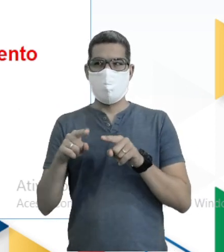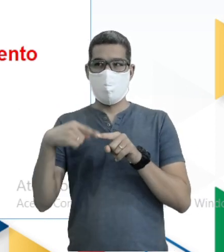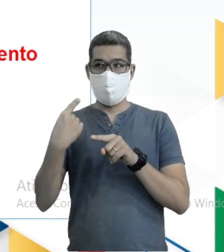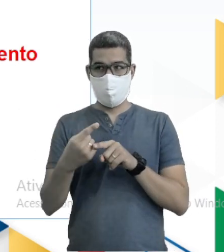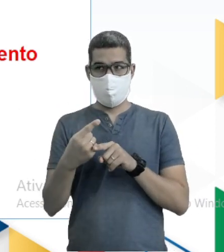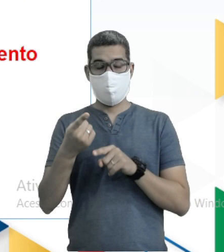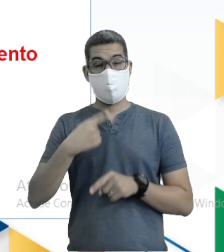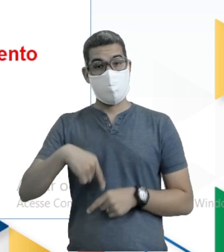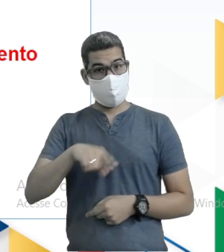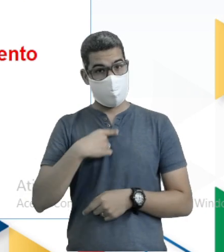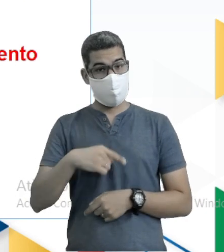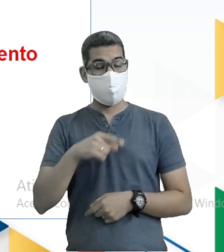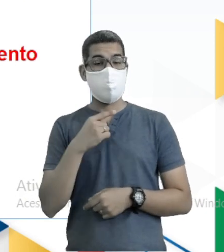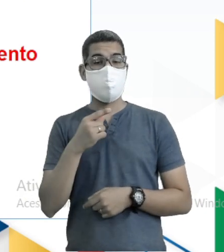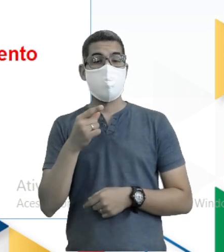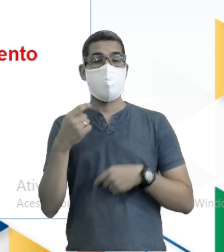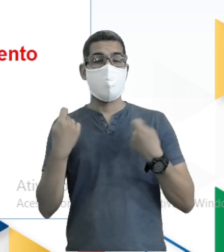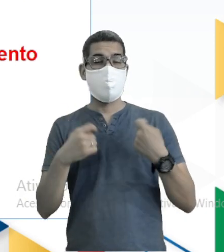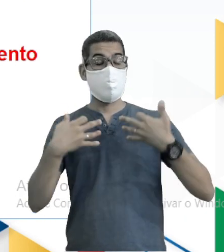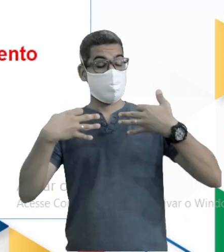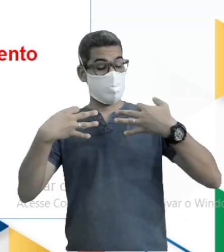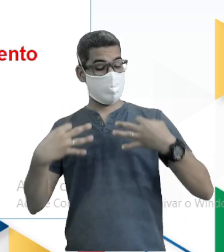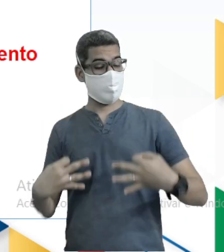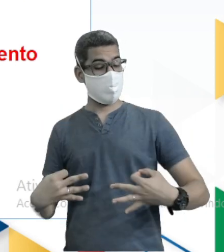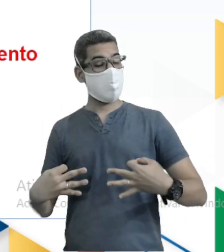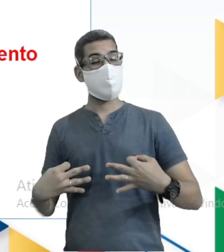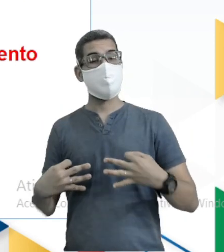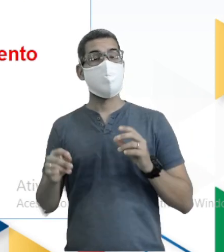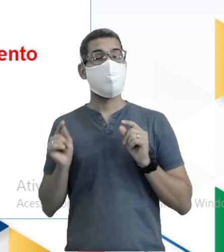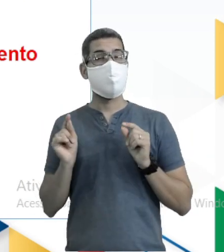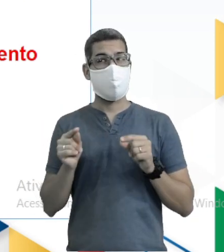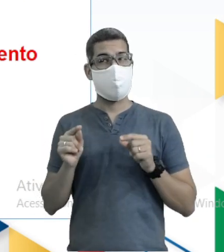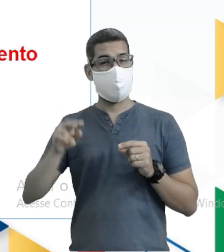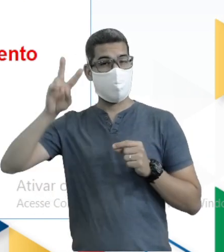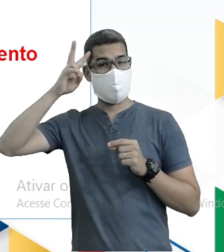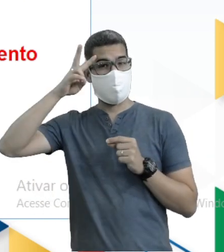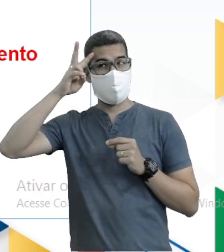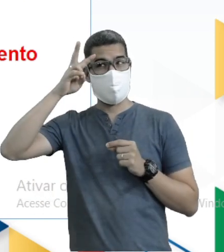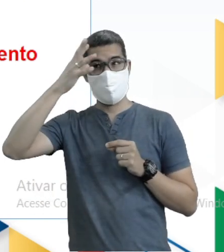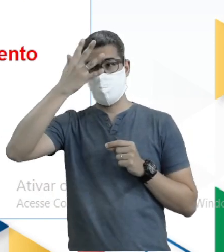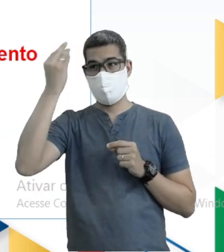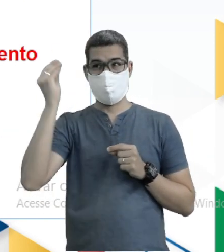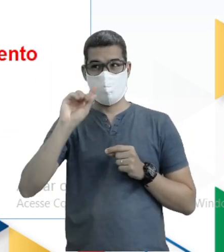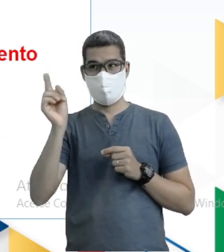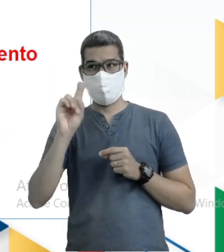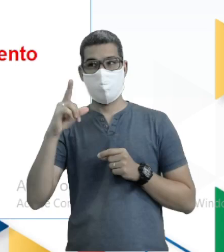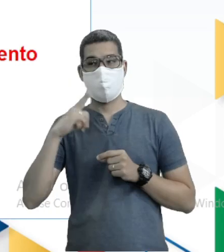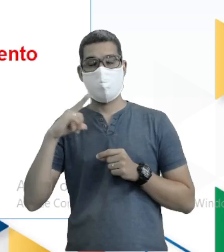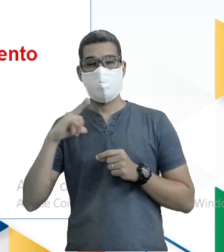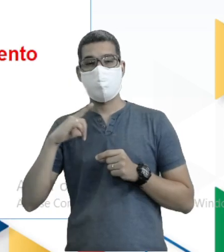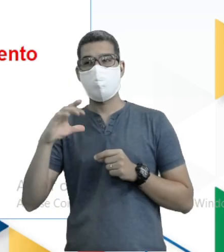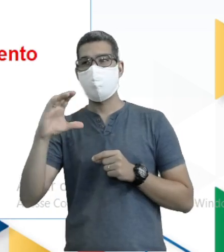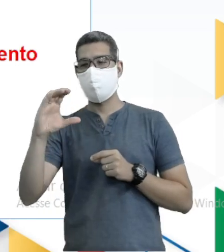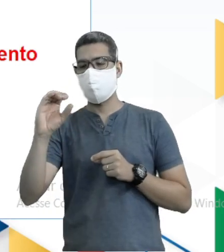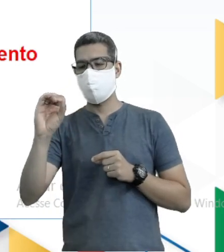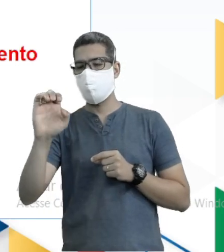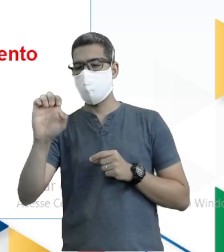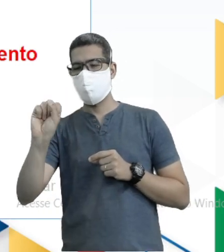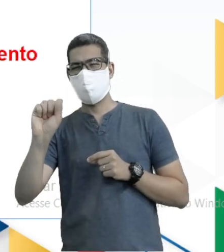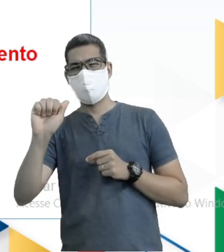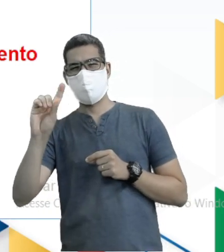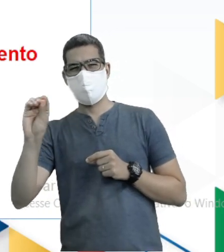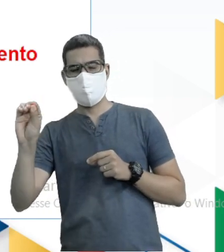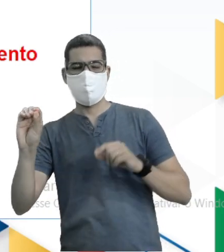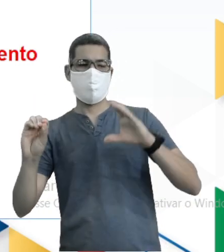ter a cortesia, certo? A polidez e lembrar, não esqueçam da questão da coesão e coerência. Mas o que é